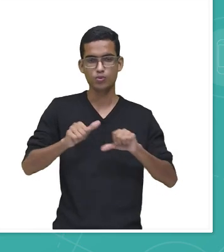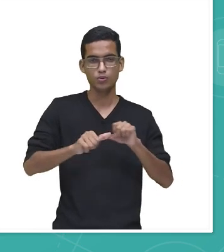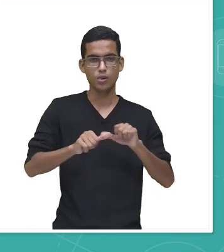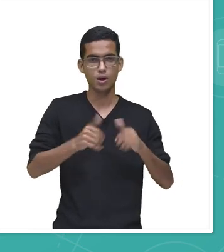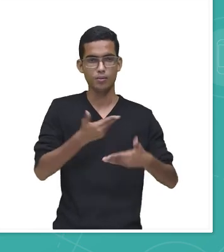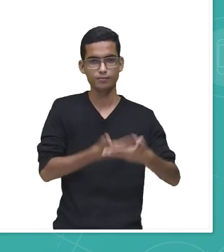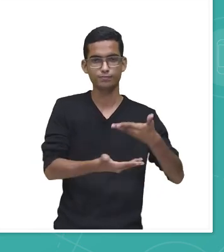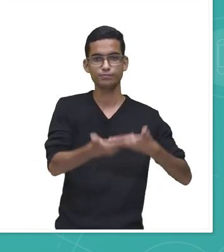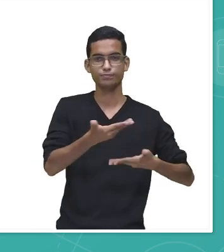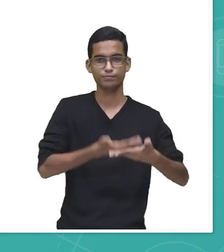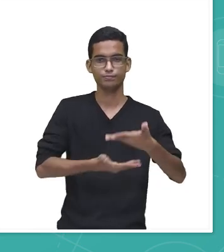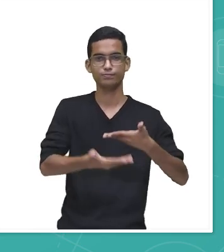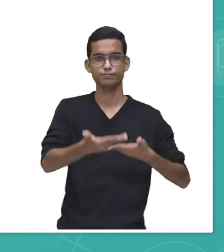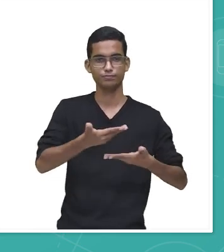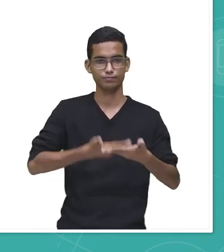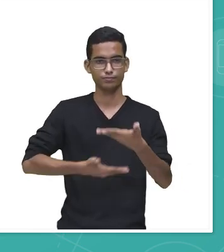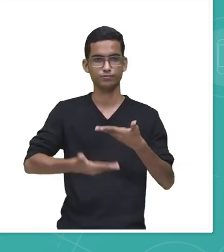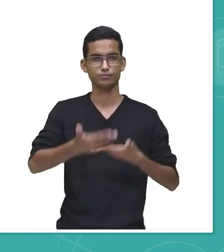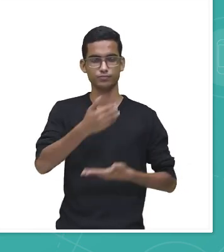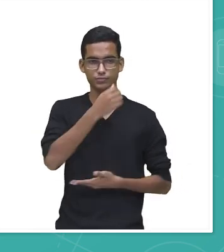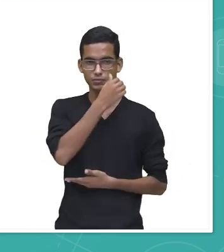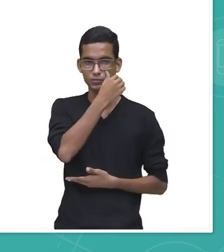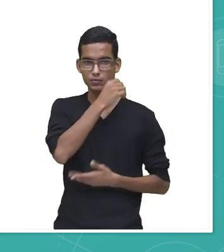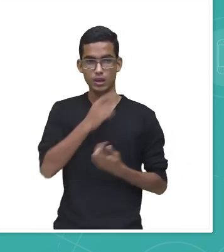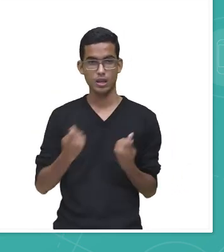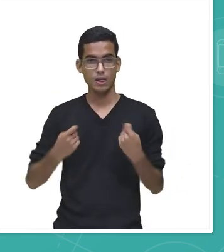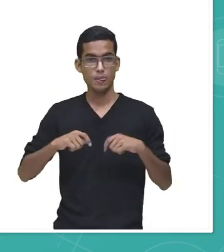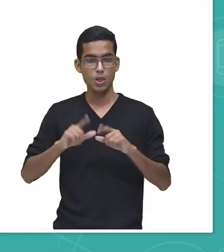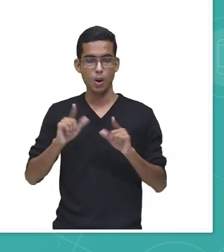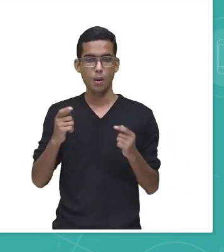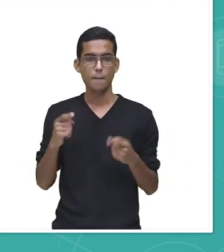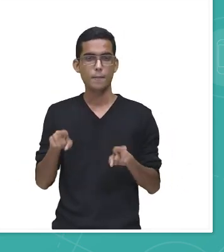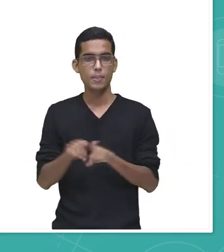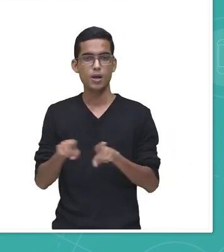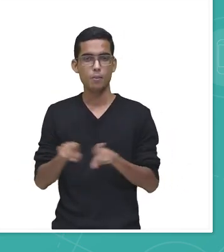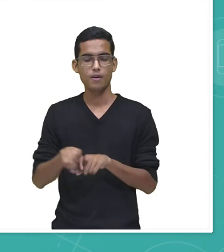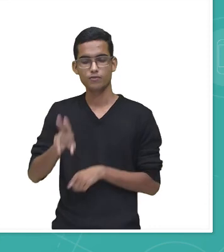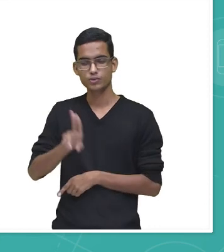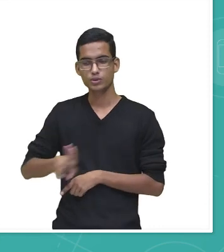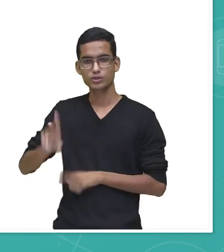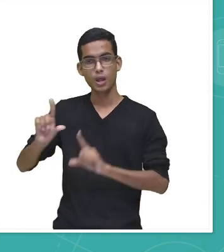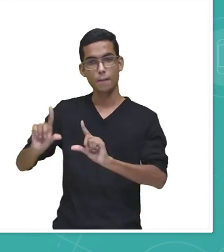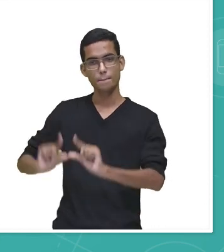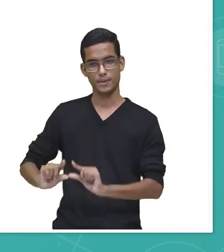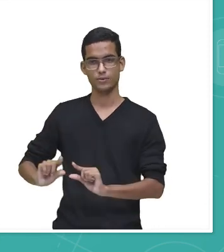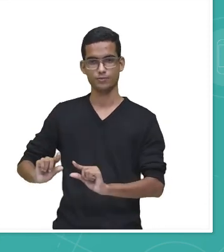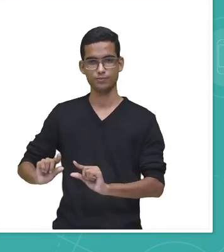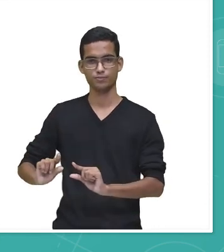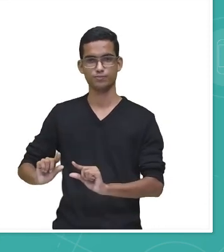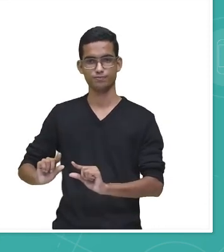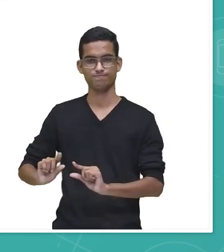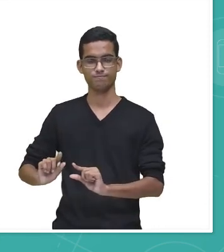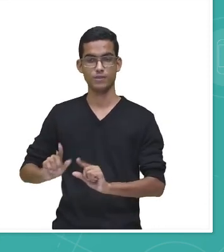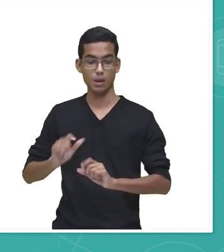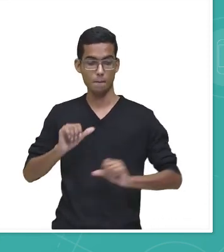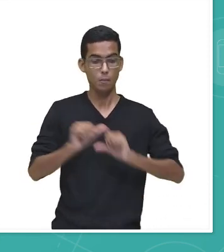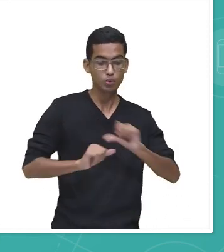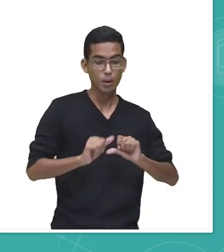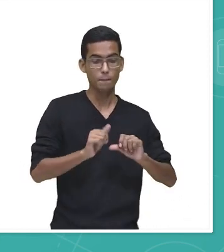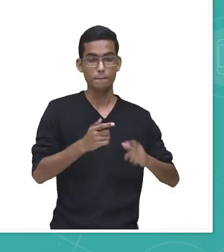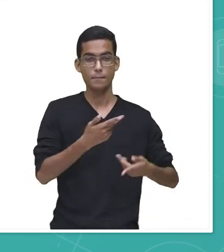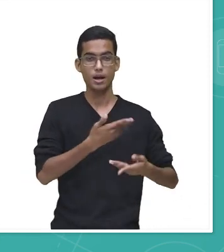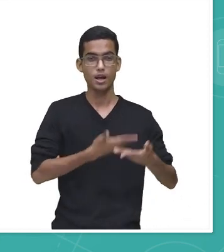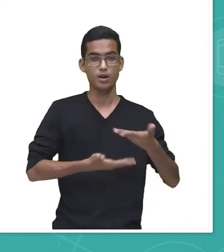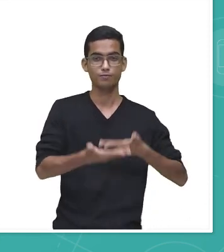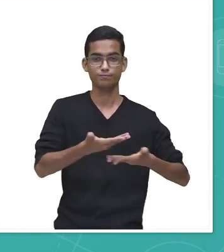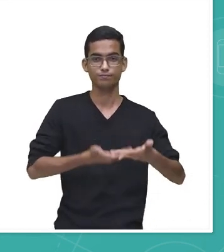ser usadas num poder muito menor do que antes, até que lá para o final da Idade Média, os burgos vão começar a